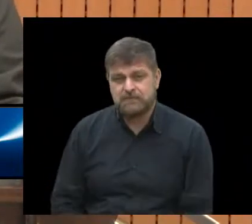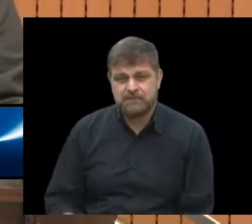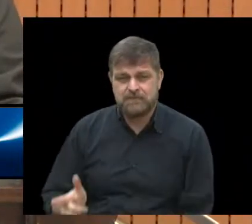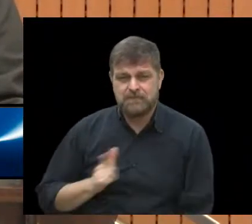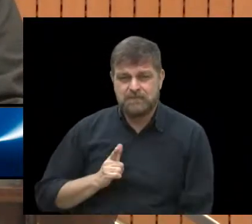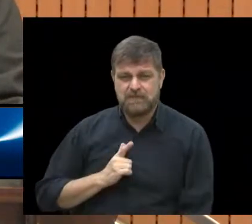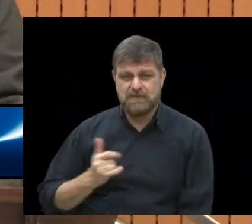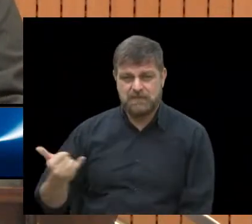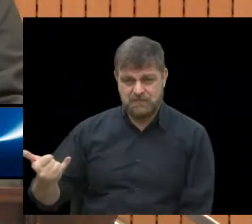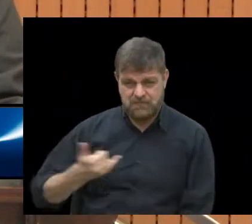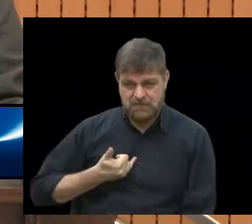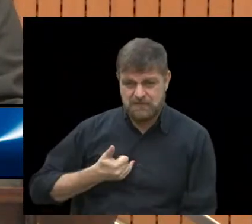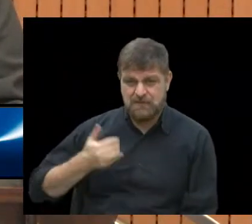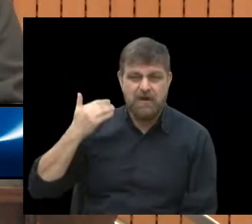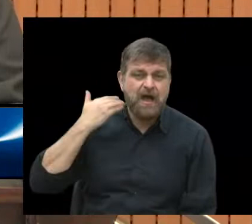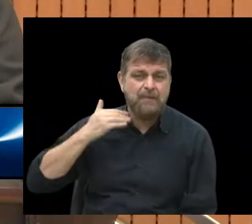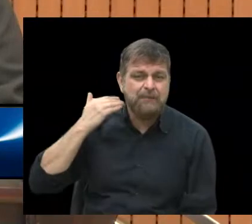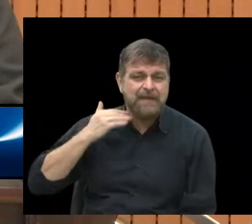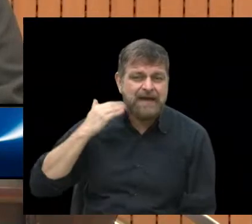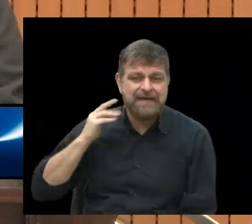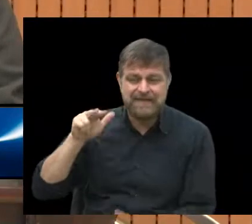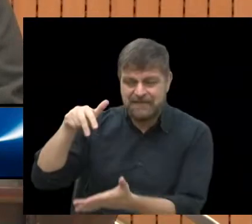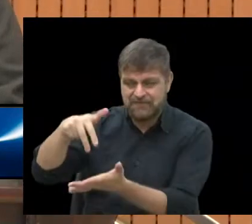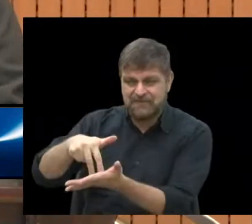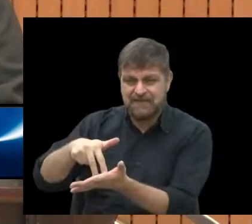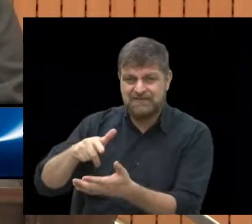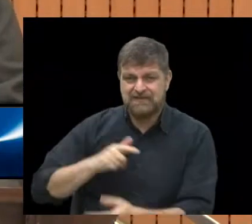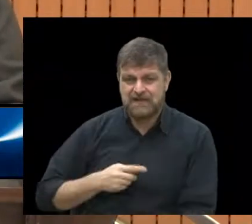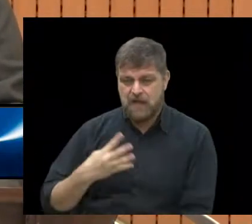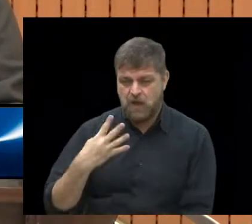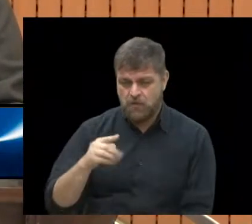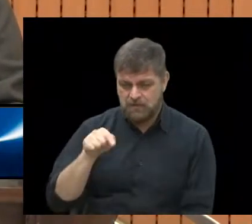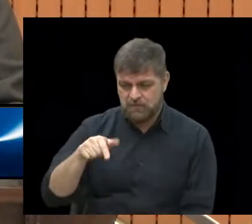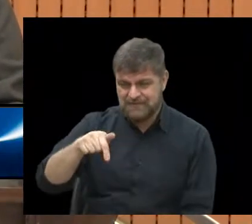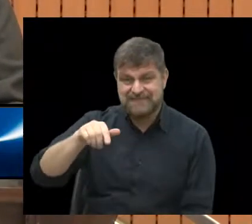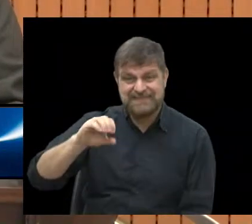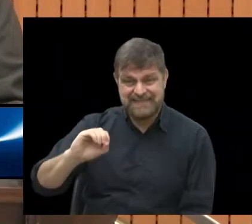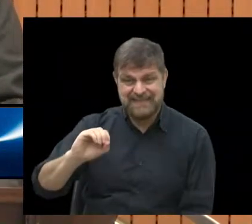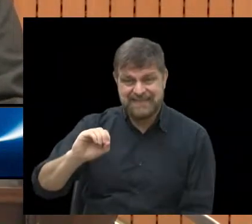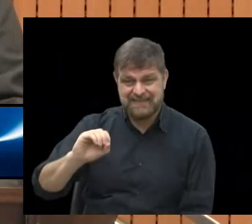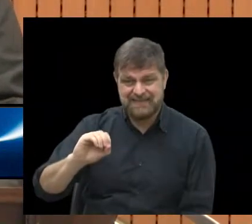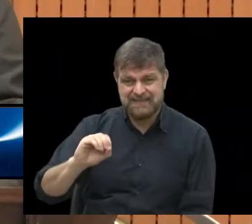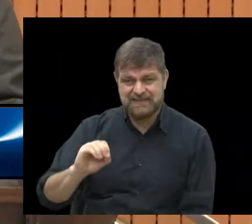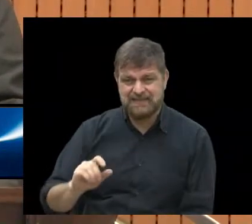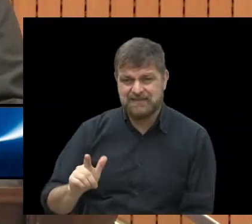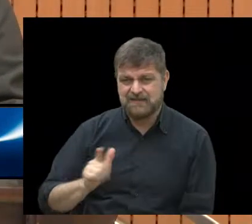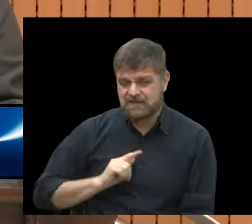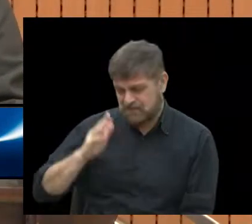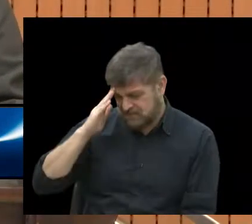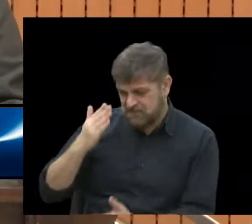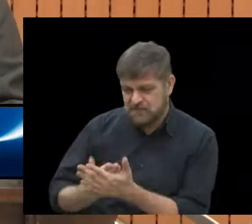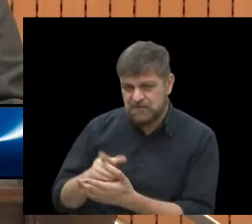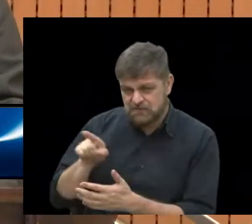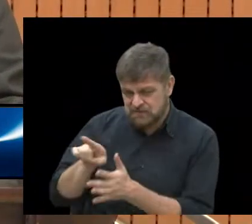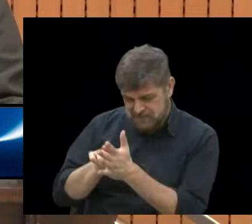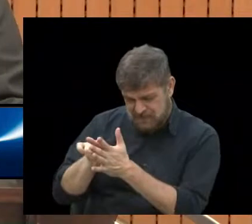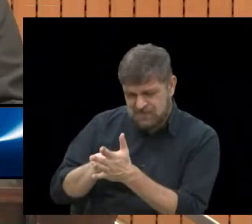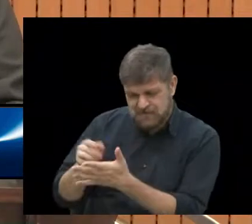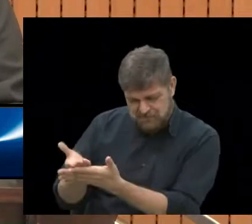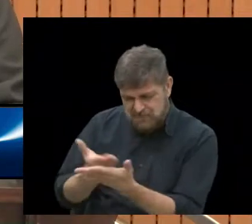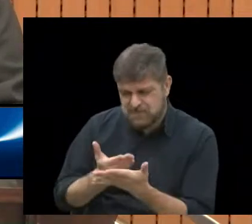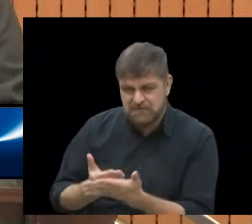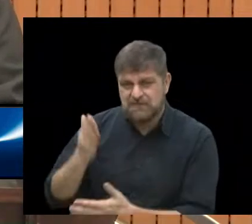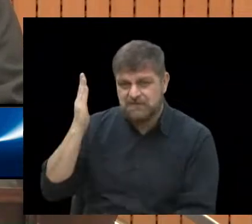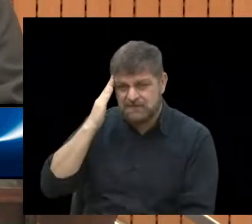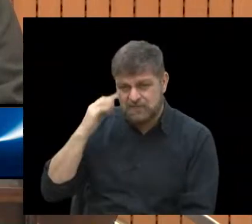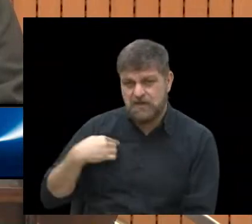informação que a senhora deu, vereadora. A senhora disse em R$ 4,70 a passagem. Eu tenho certeza, a senhora é uma pessoa estudiosa, a senhora